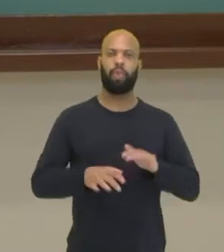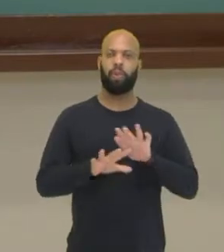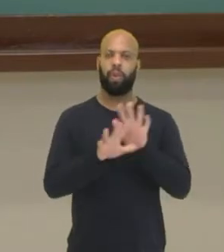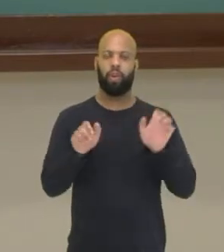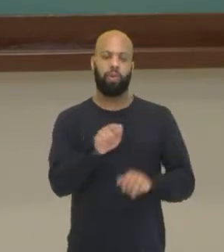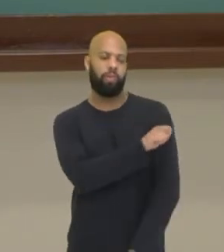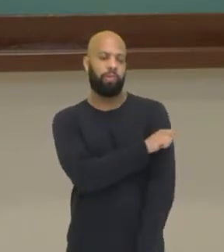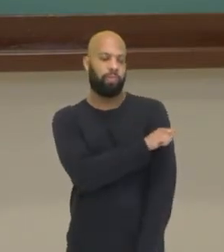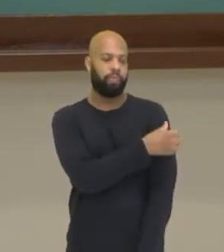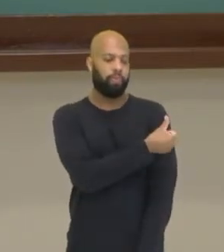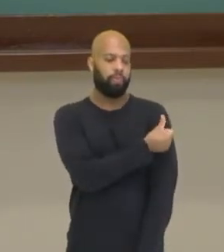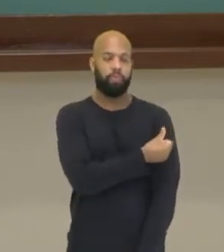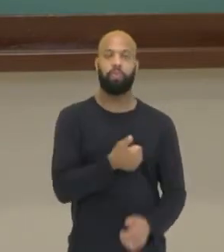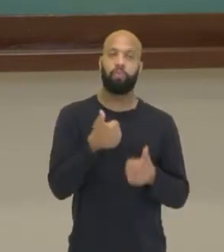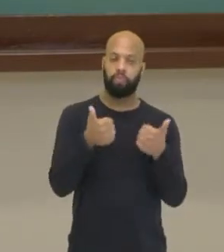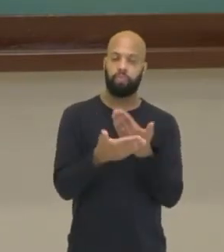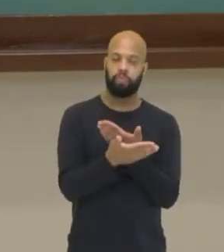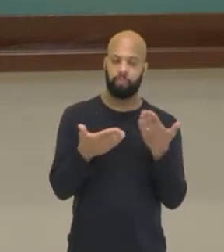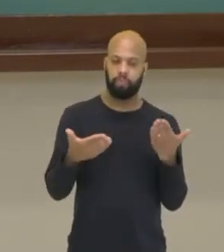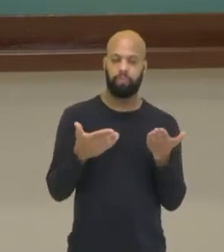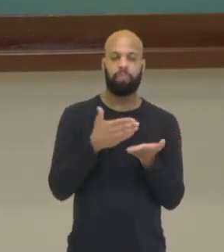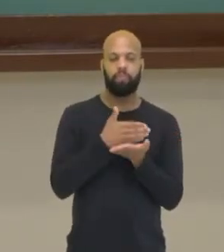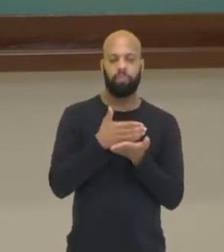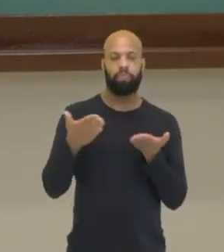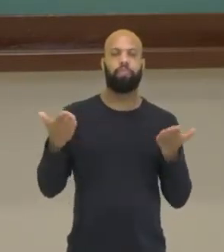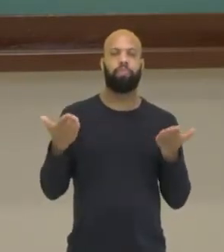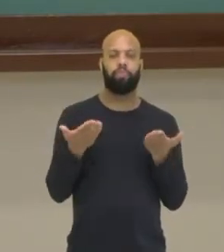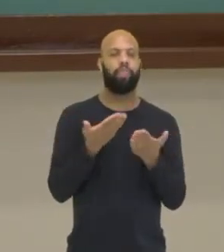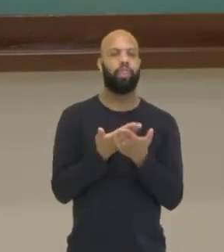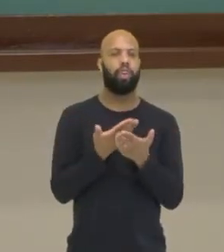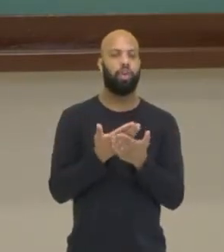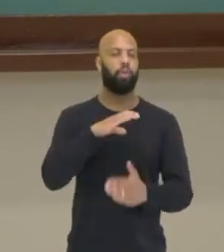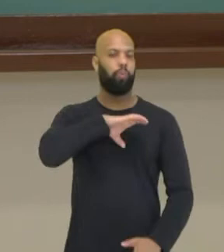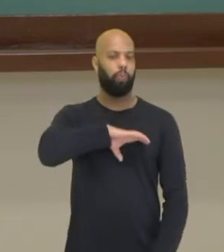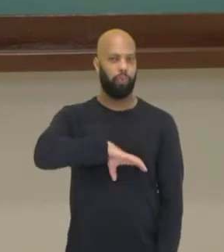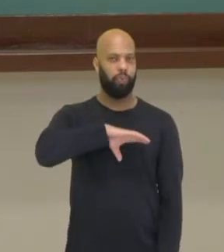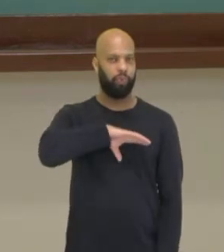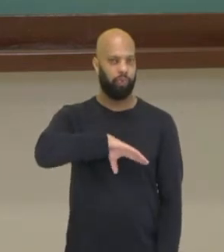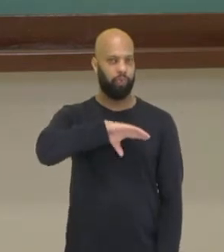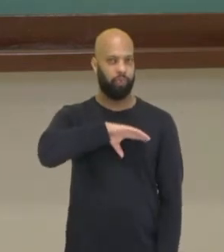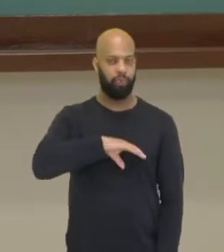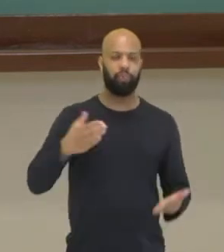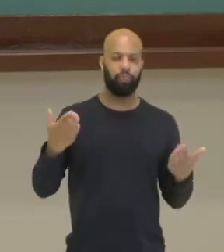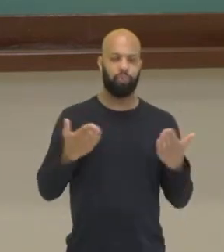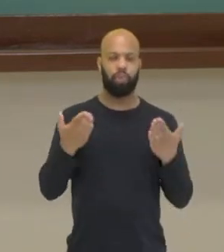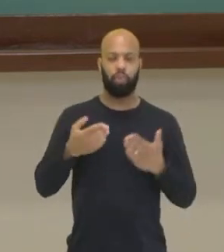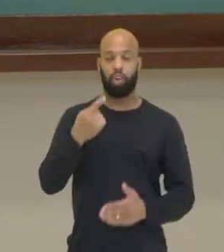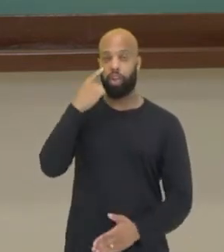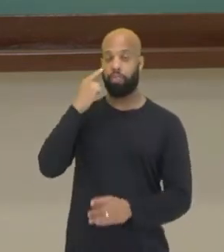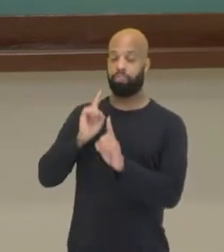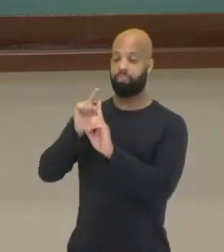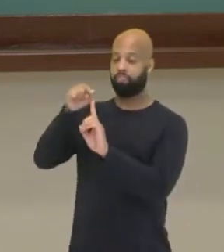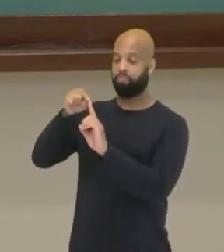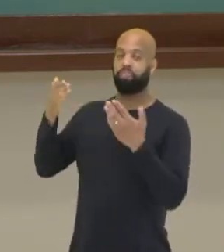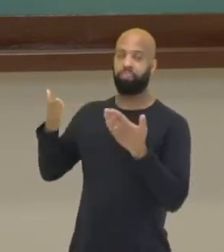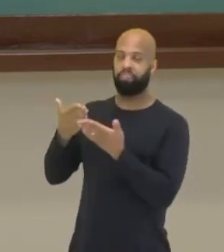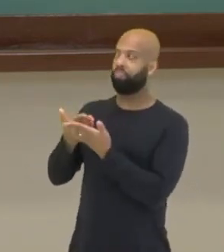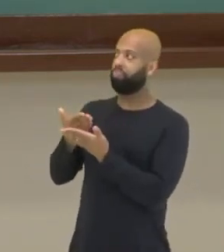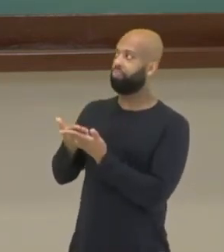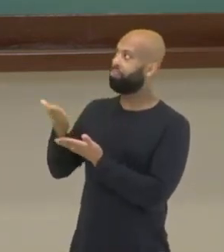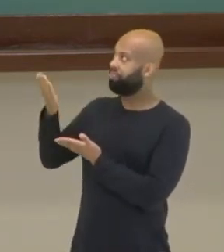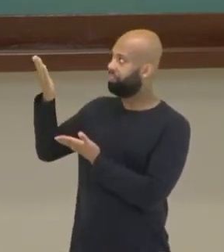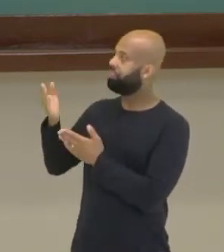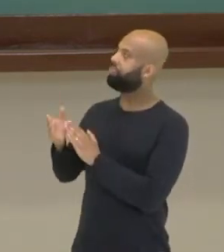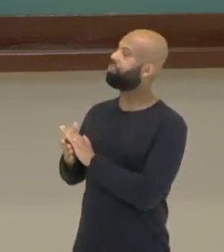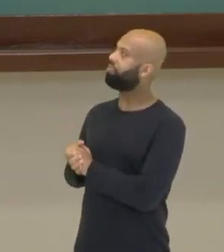Olá, estudantes do sexto ano, tudo bem com vocês? Estamos iniciando mais uma aula de língua portuguesa. Vamos acompanhar então os objetivos de hoje?